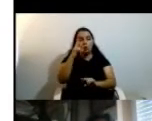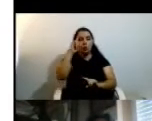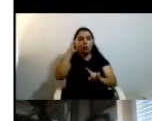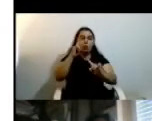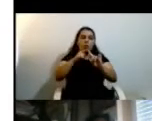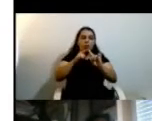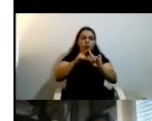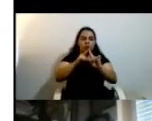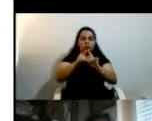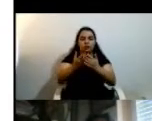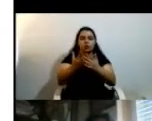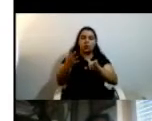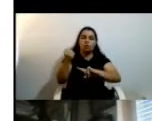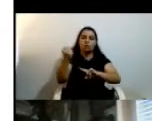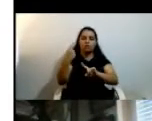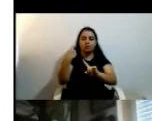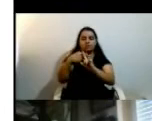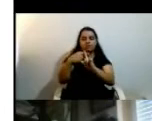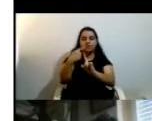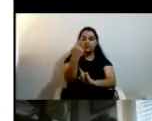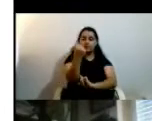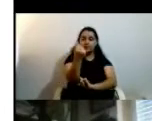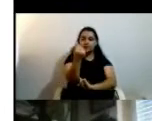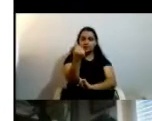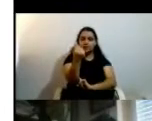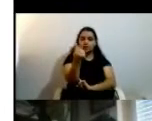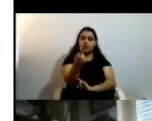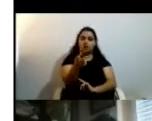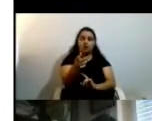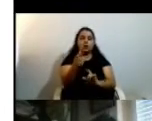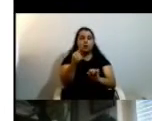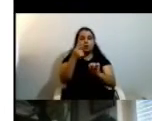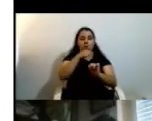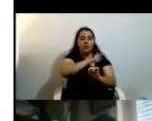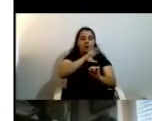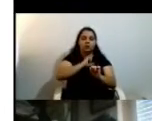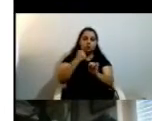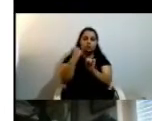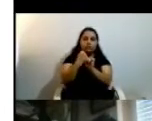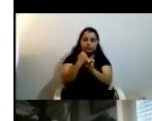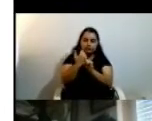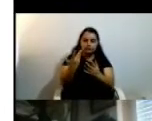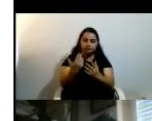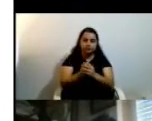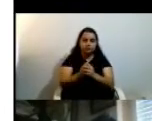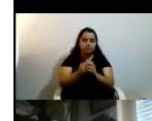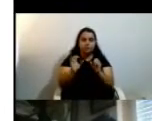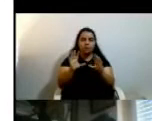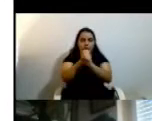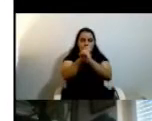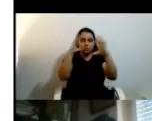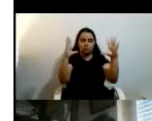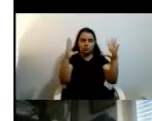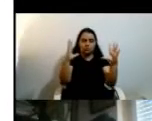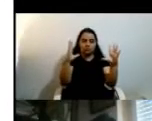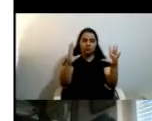entidades empregadoras, que é também uma progressão. Em síntese, mantém-se aqui uma lógica de capital humano, um paradigma